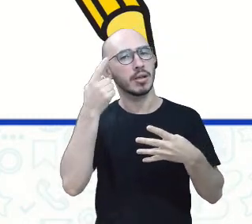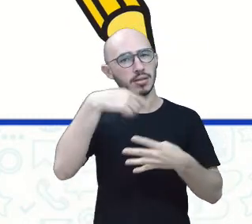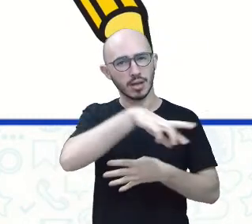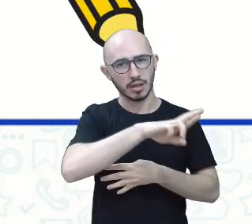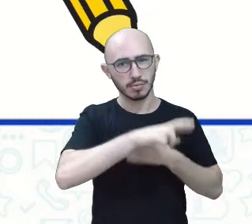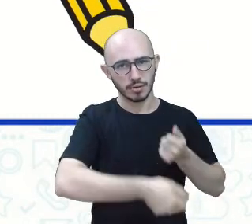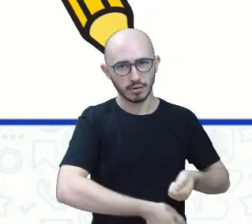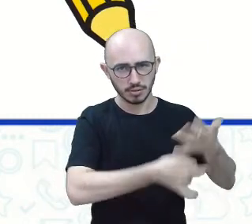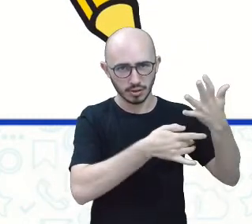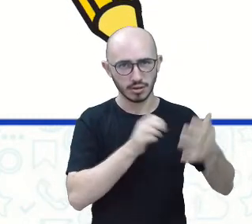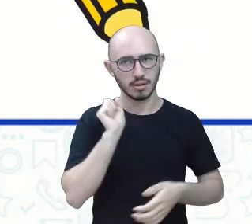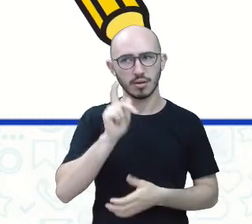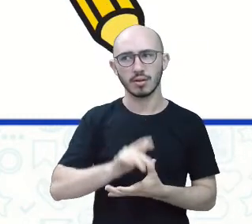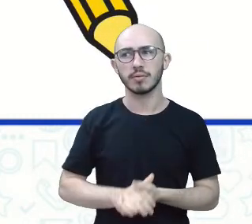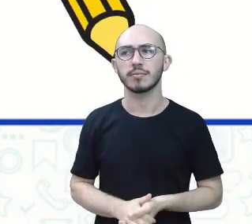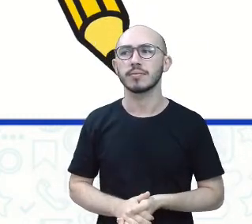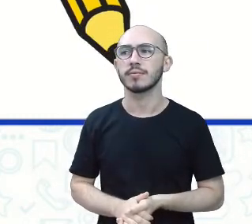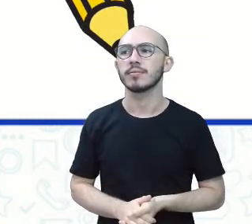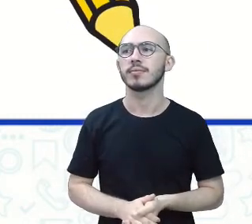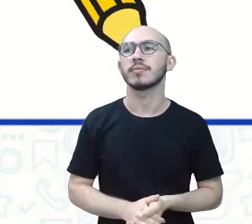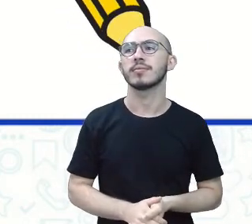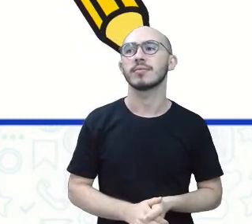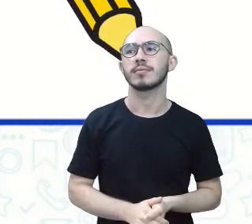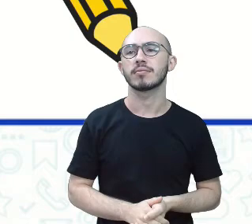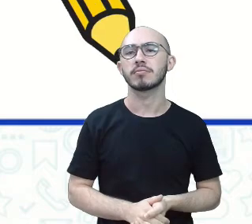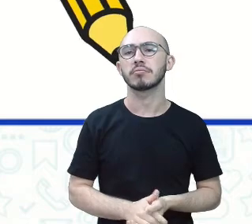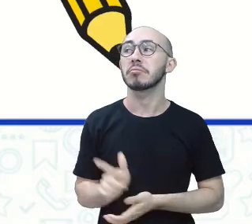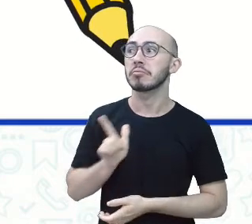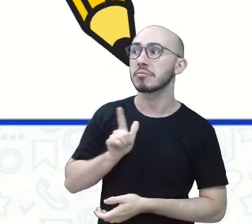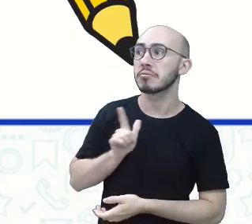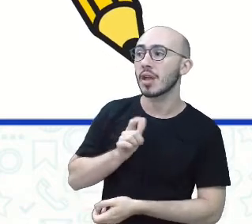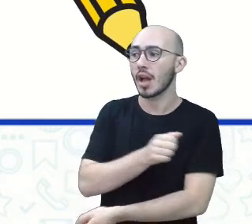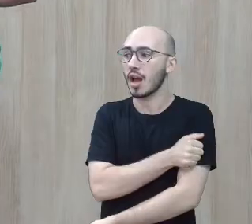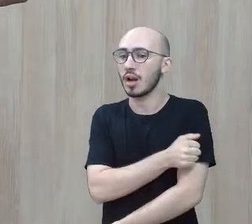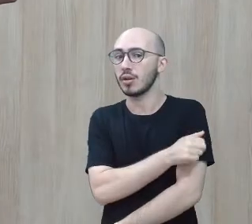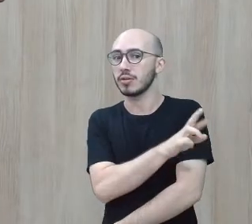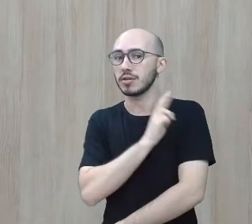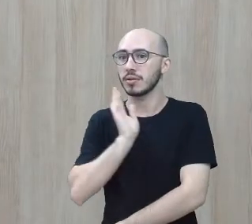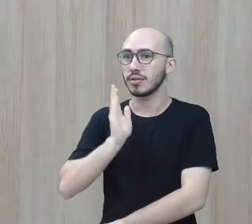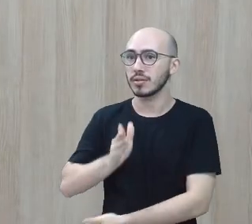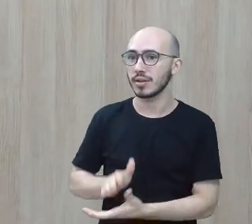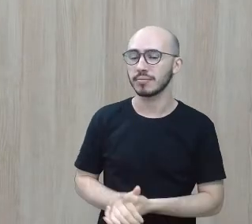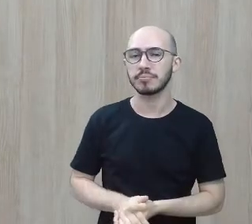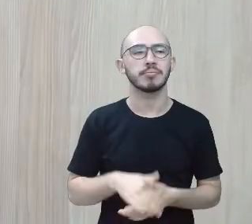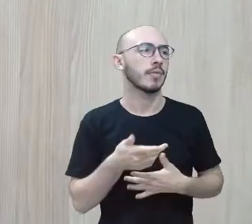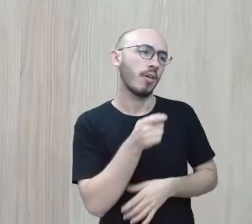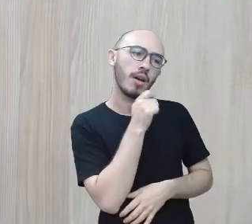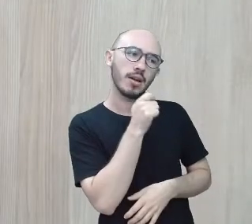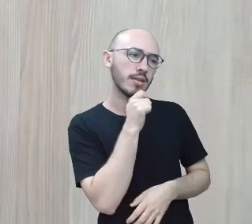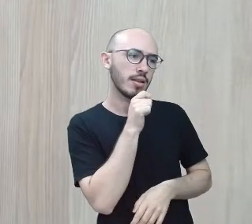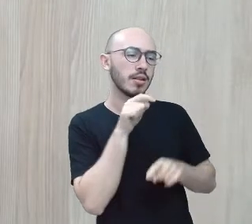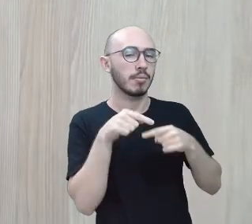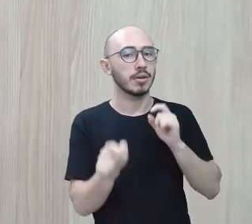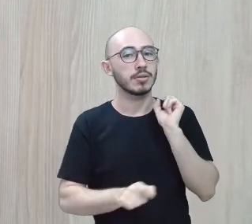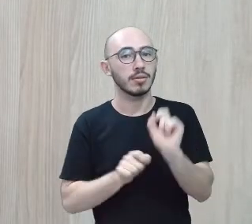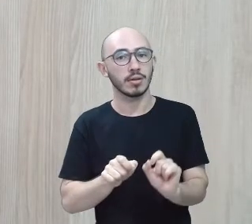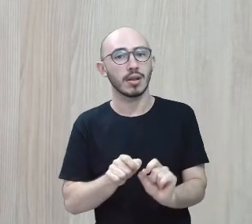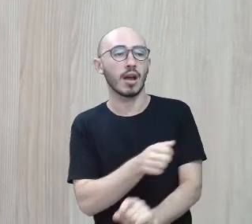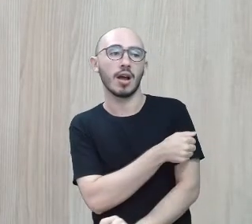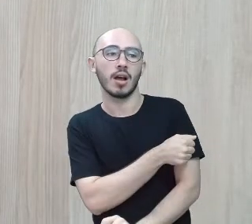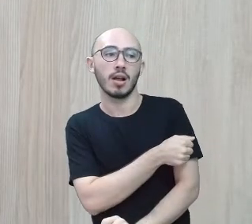respondam, tá? No nosso tempo, tem alguém aí respondendo no chat, Vivi? Olha, por enquanto não, mas será que aí